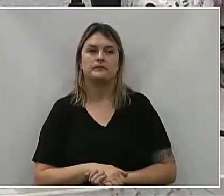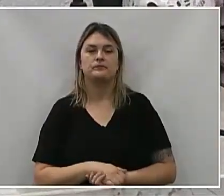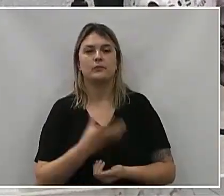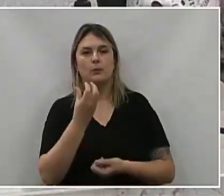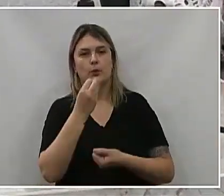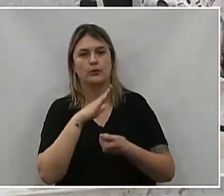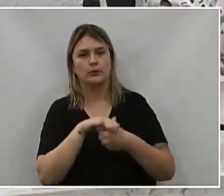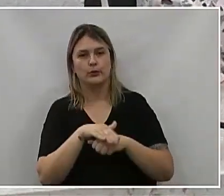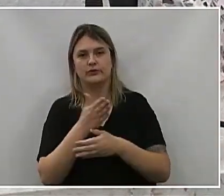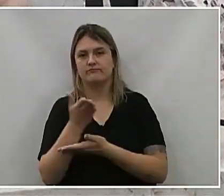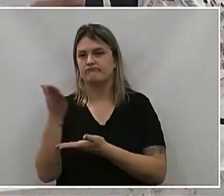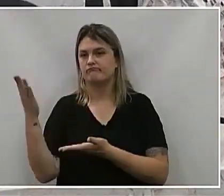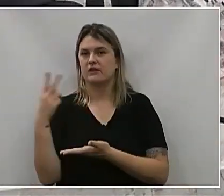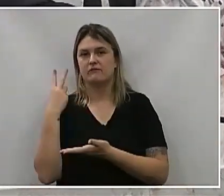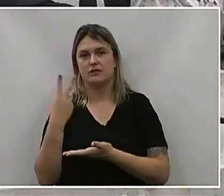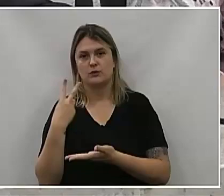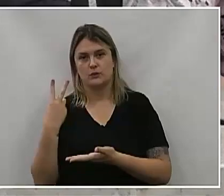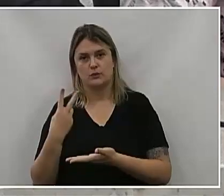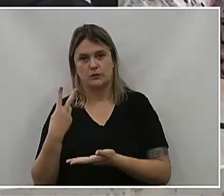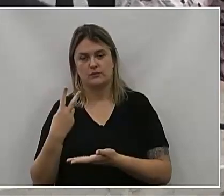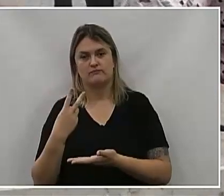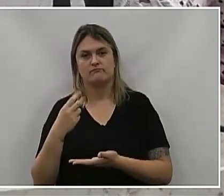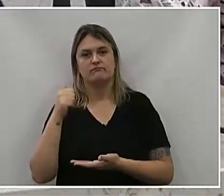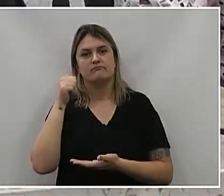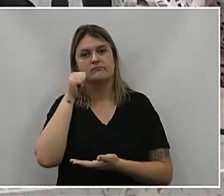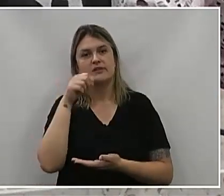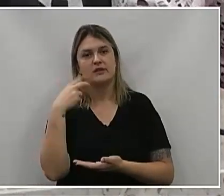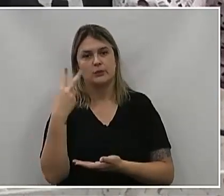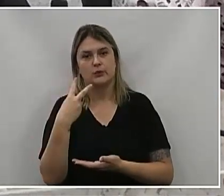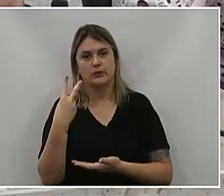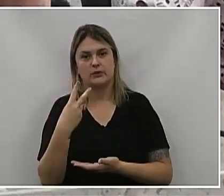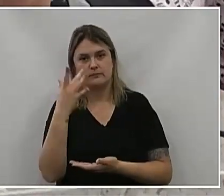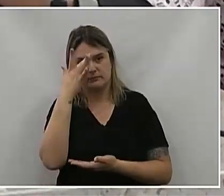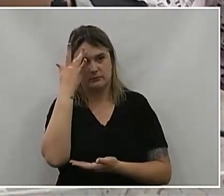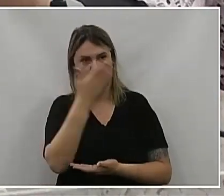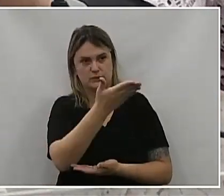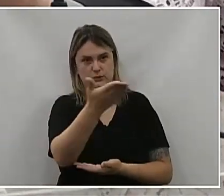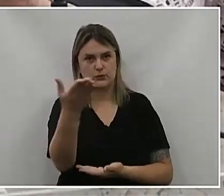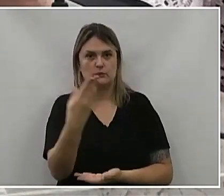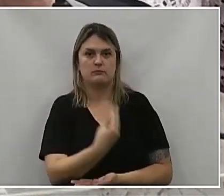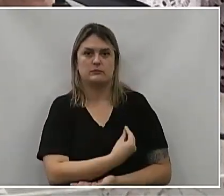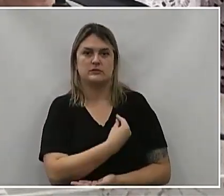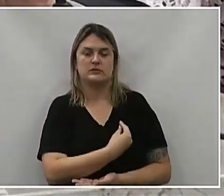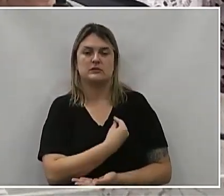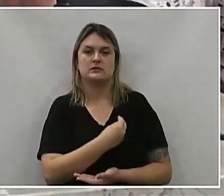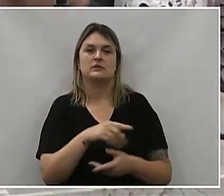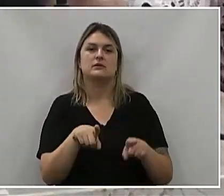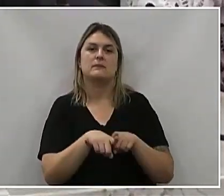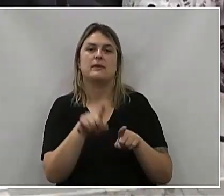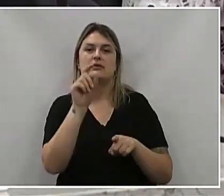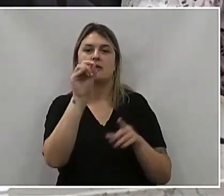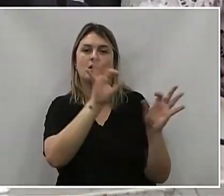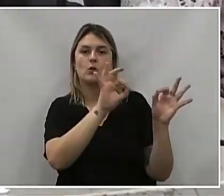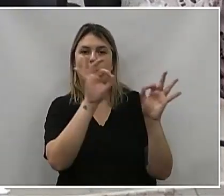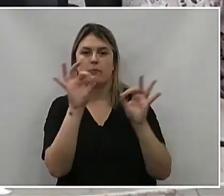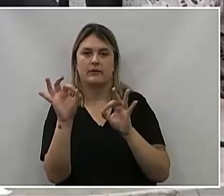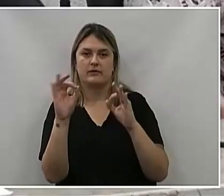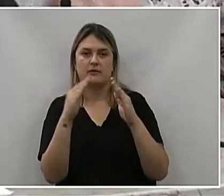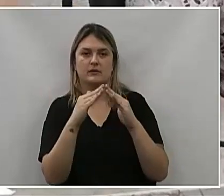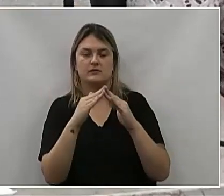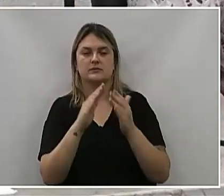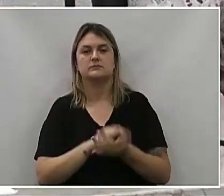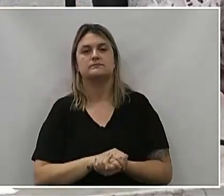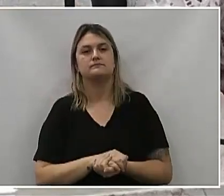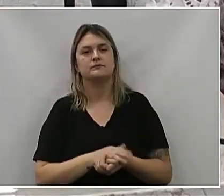Boa noite aos colegas vereadores, a nossa colega vereadora, pessoal aqui presente, também às pessoas que nos